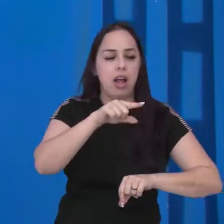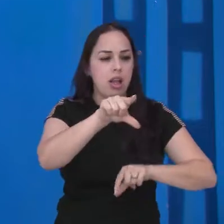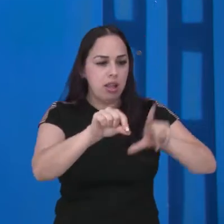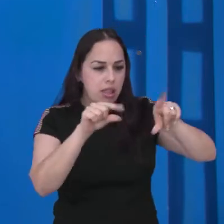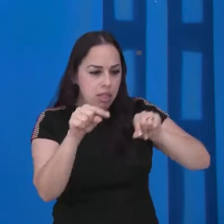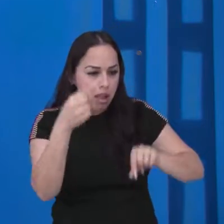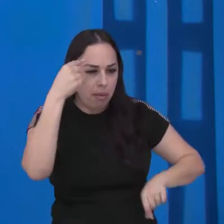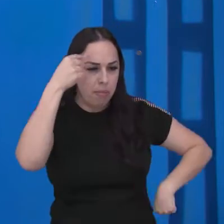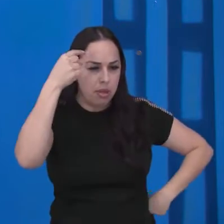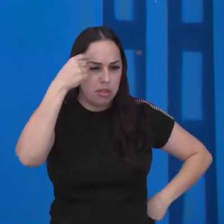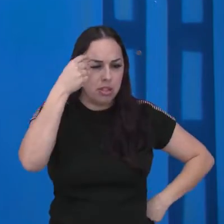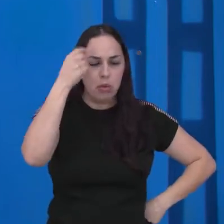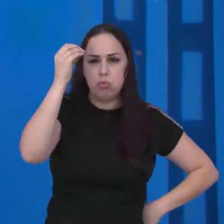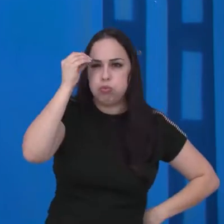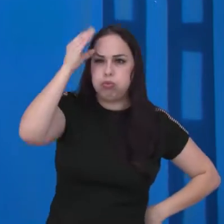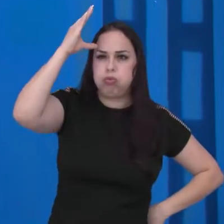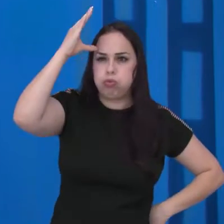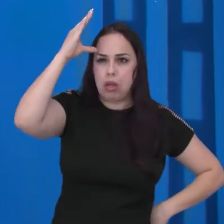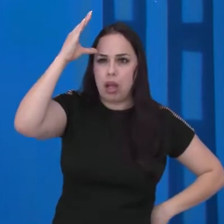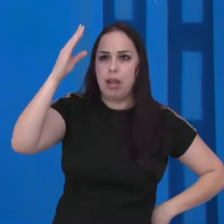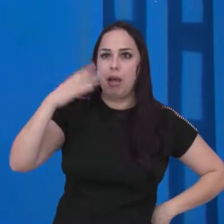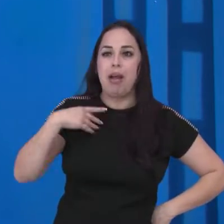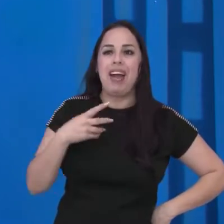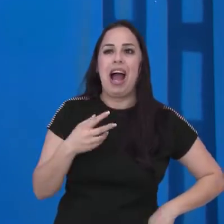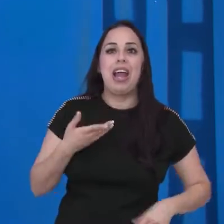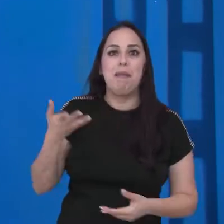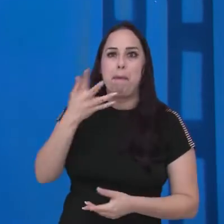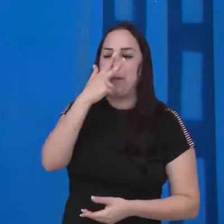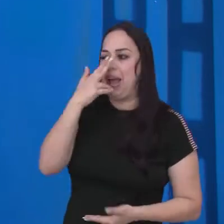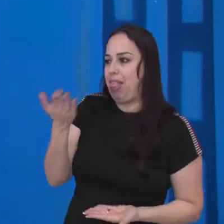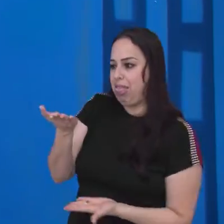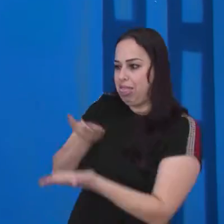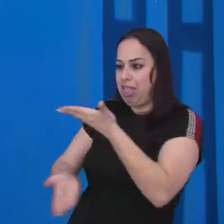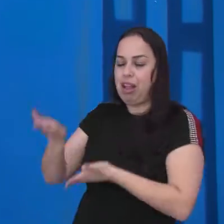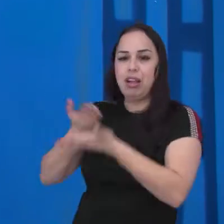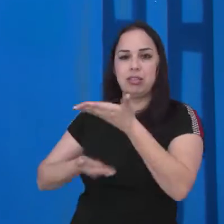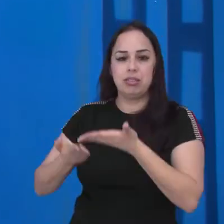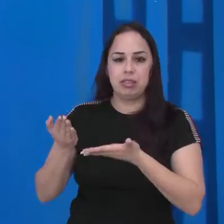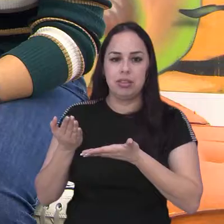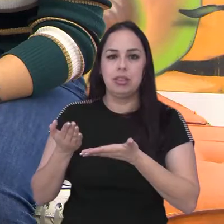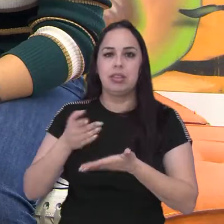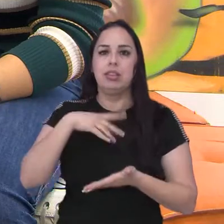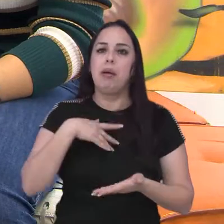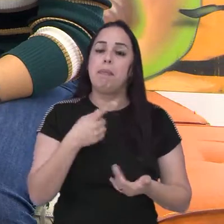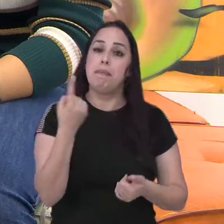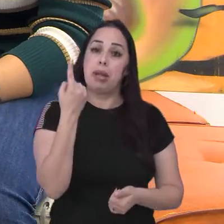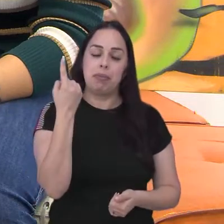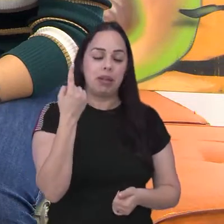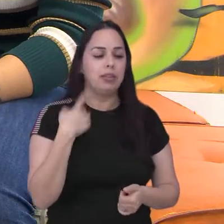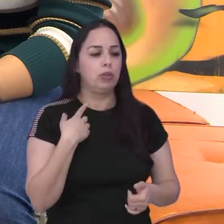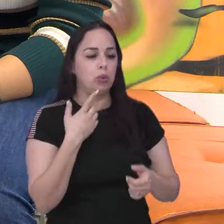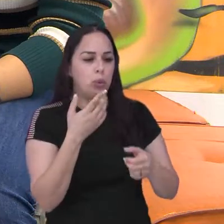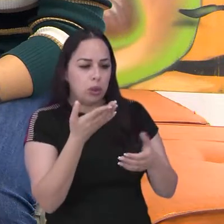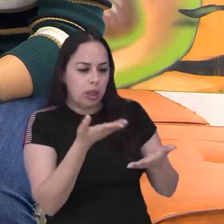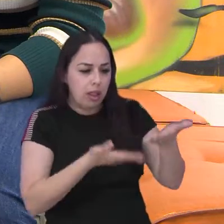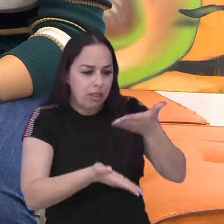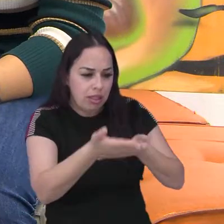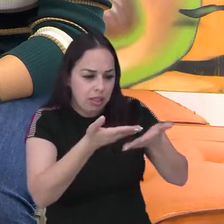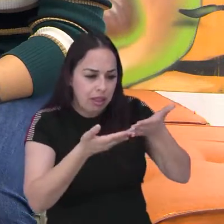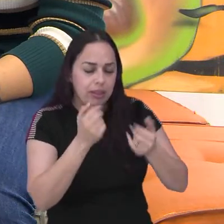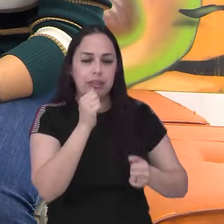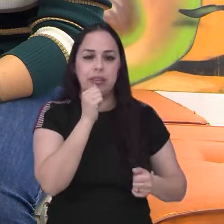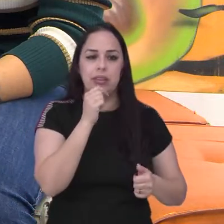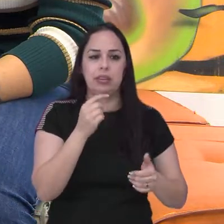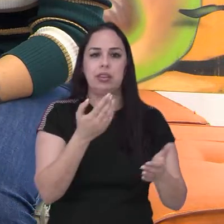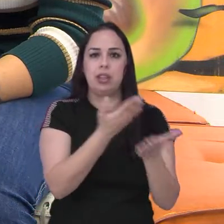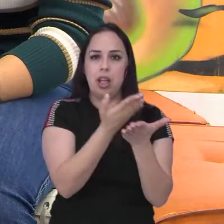essa pessoa que tem um conhecimento específico para trocar com o outro, né? Então a gente sempre se preocupou na formação